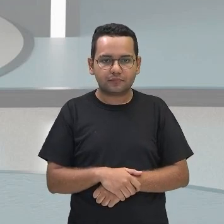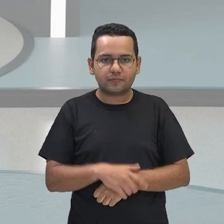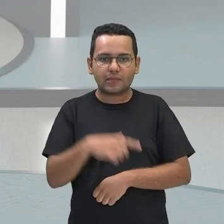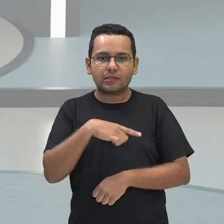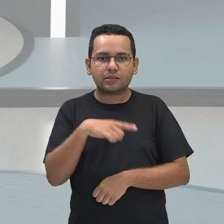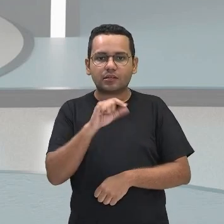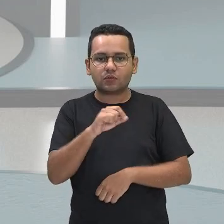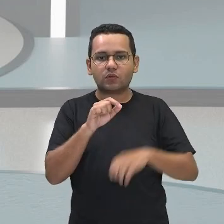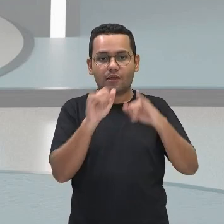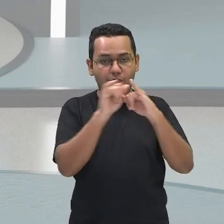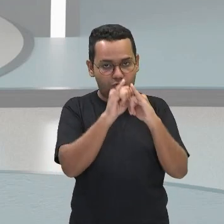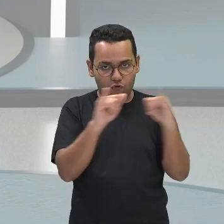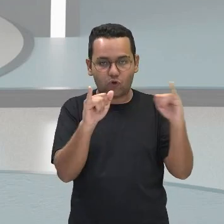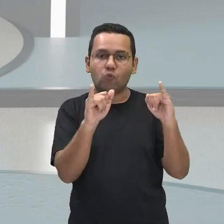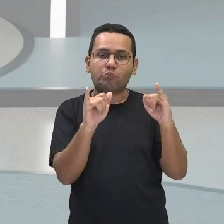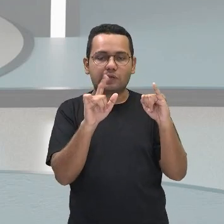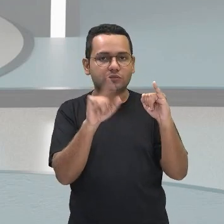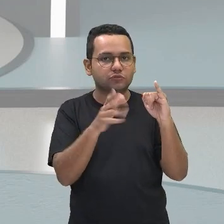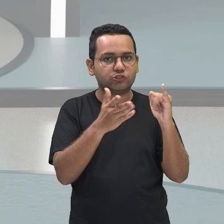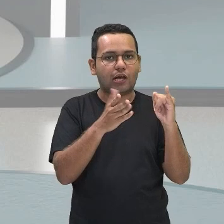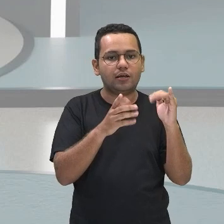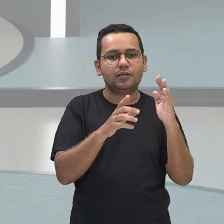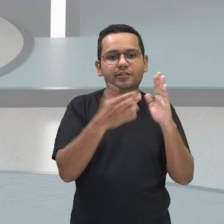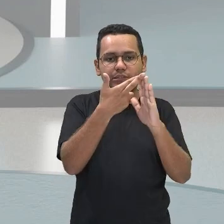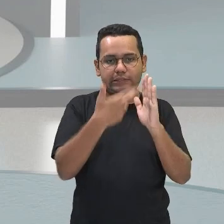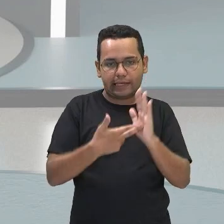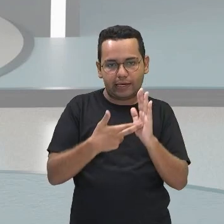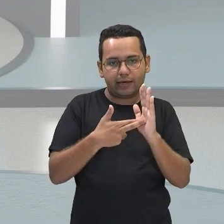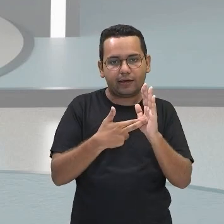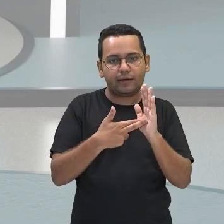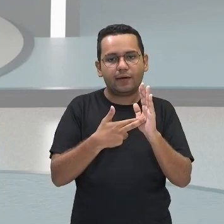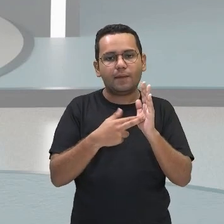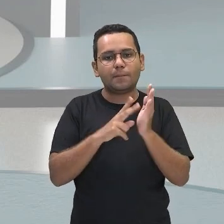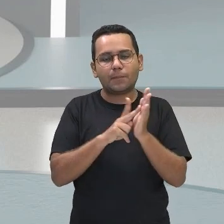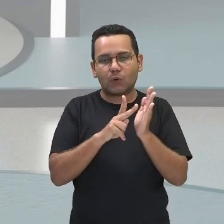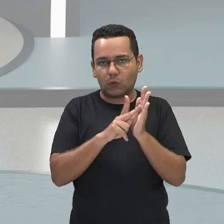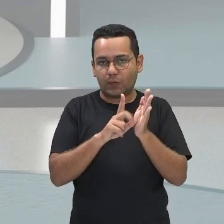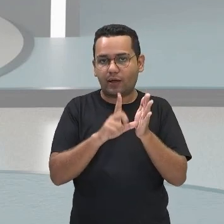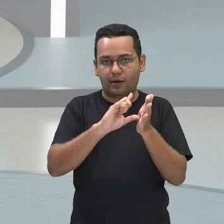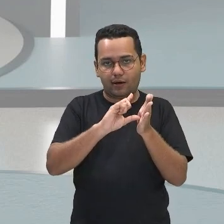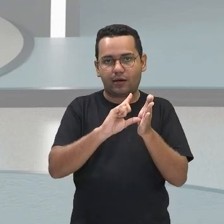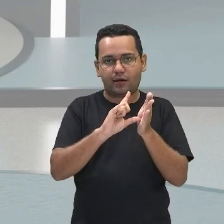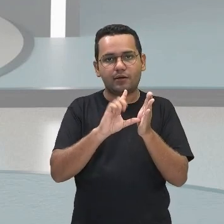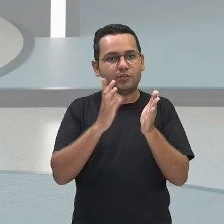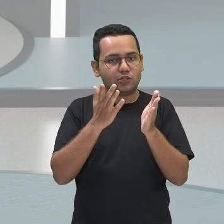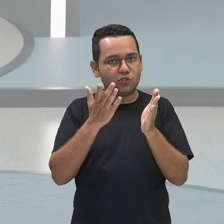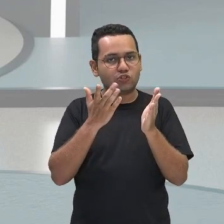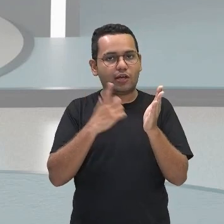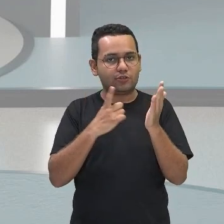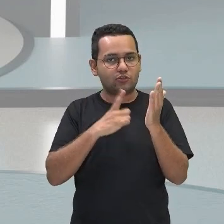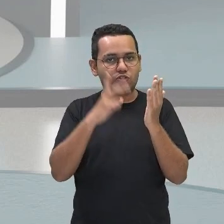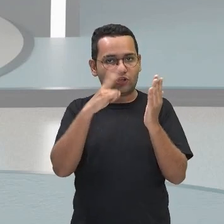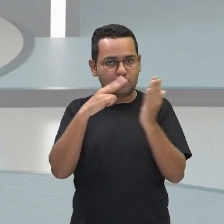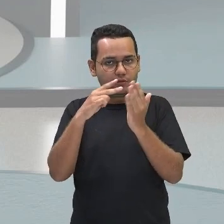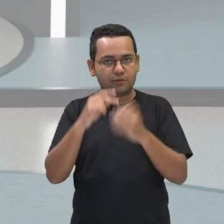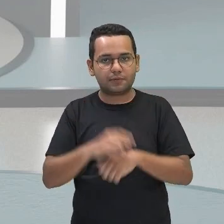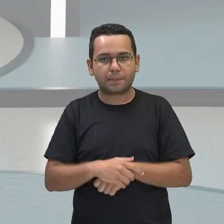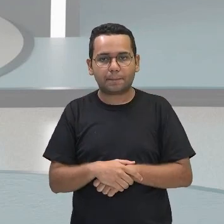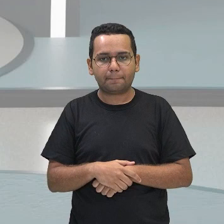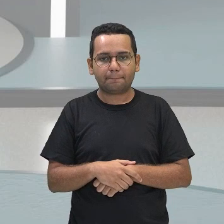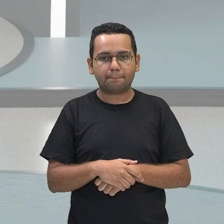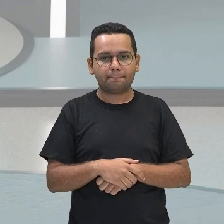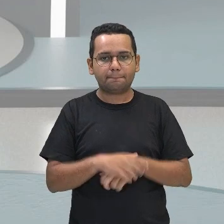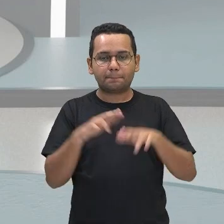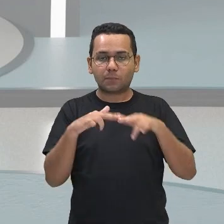outras regras antidopagens aplicáveis. Então, tá aí, ó, faz parte da lei. Quando o atleta entra